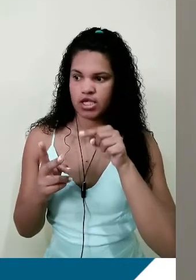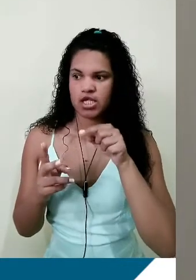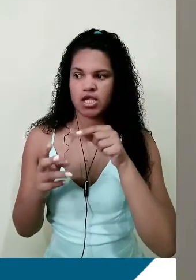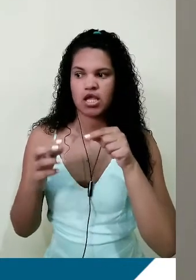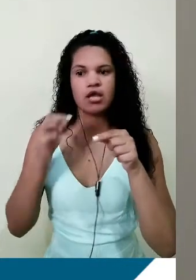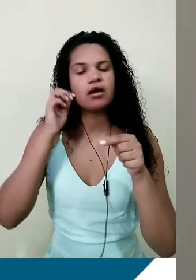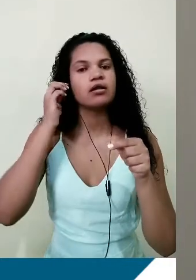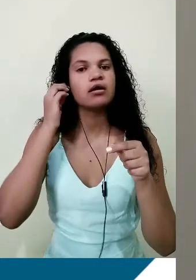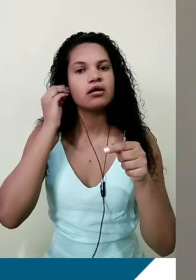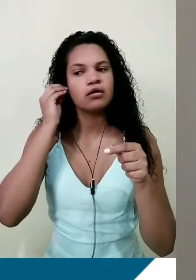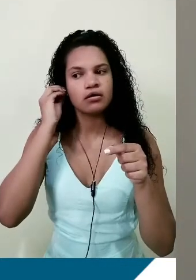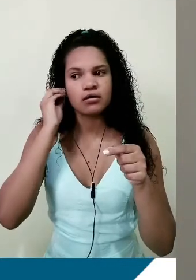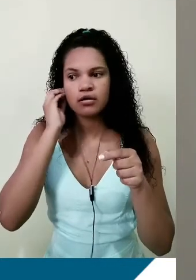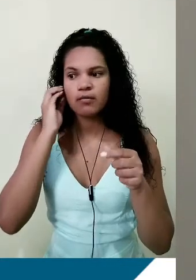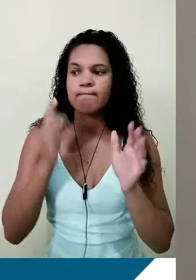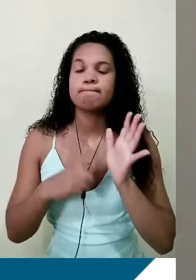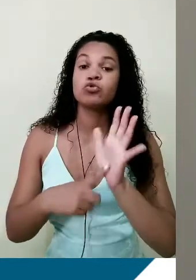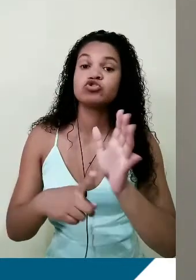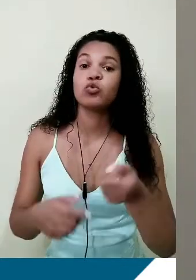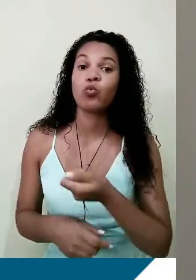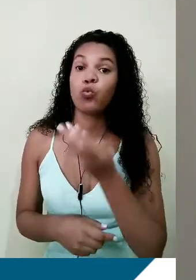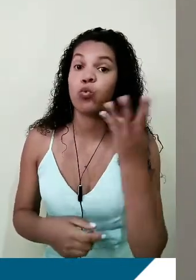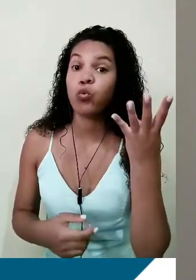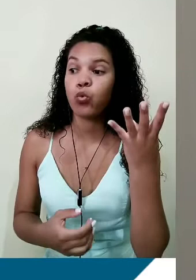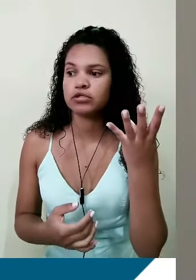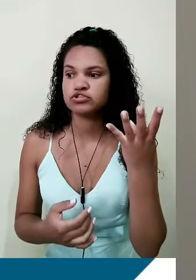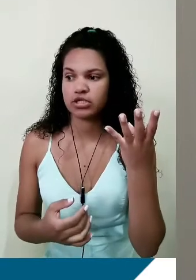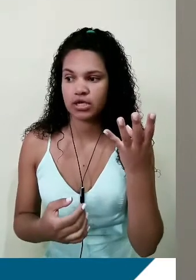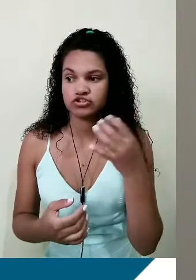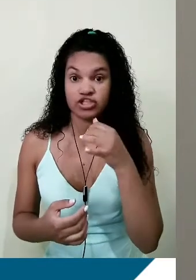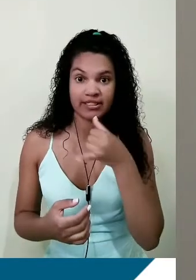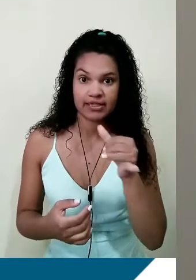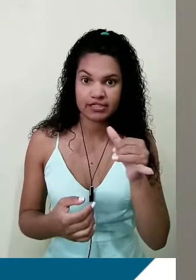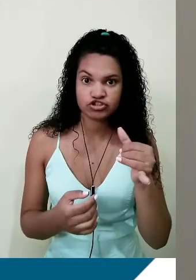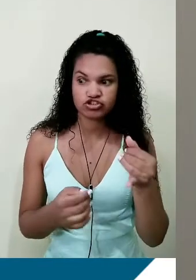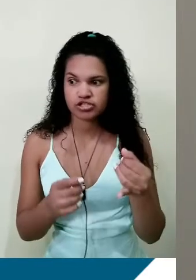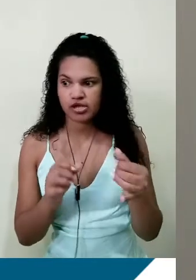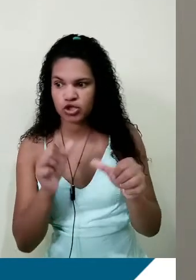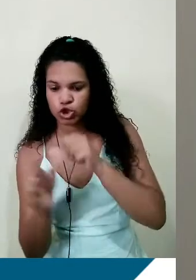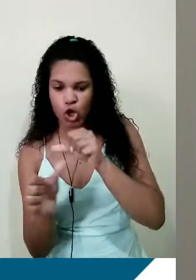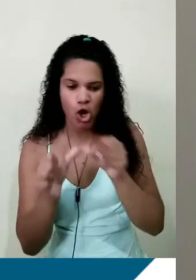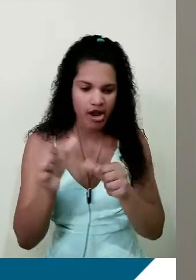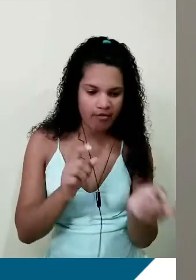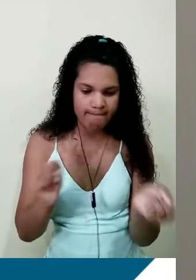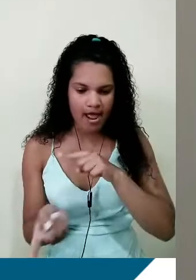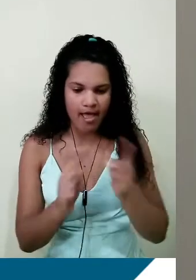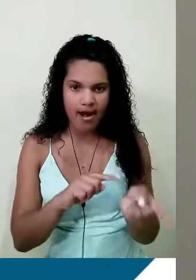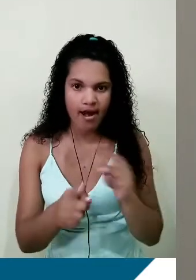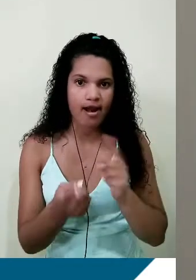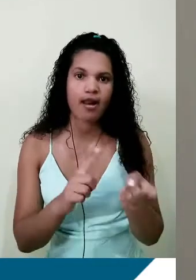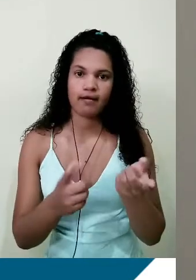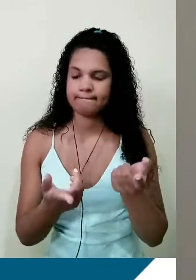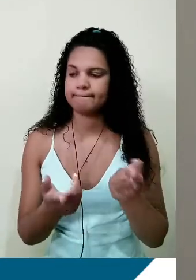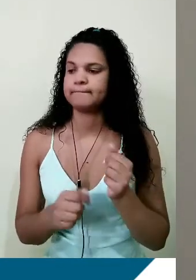à quantidade de energia trocada numa troca de calor entre dois ou